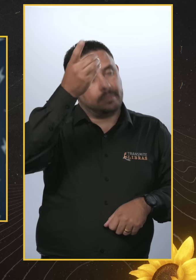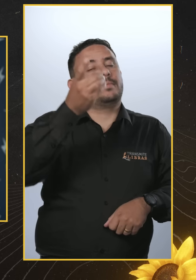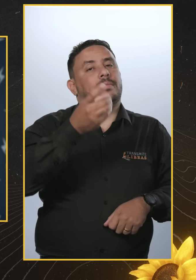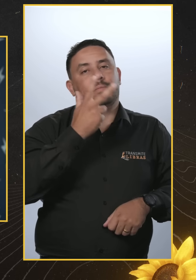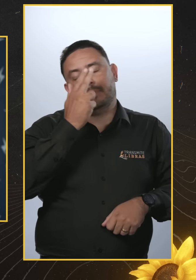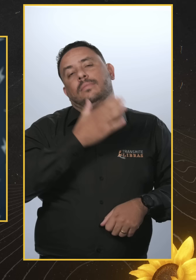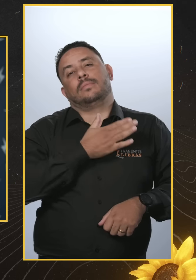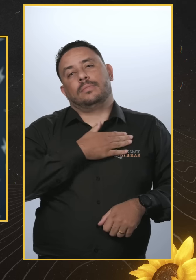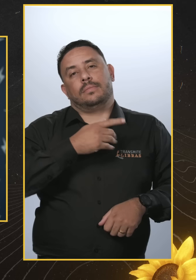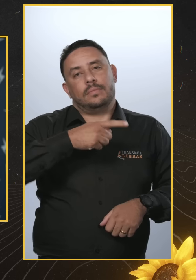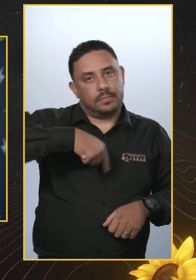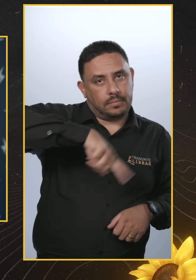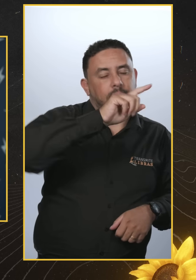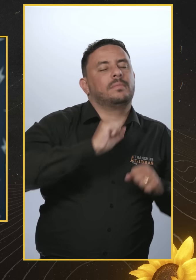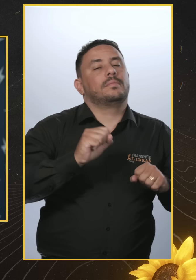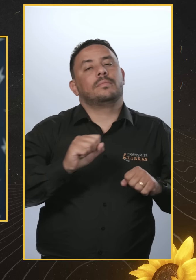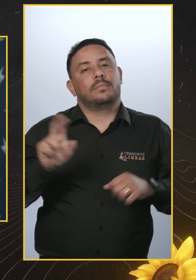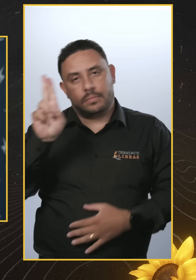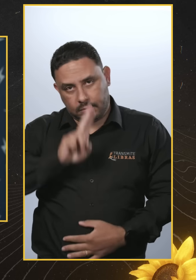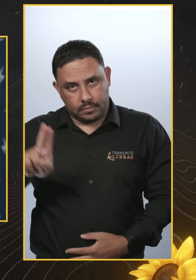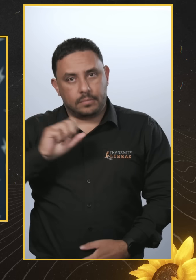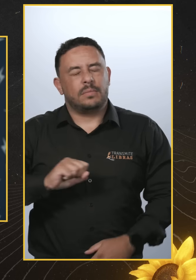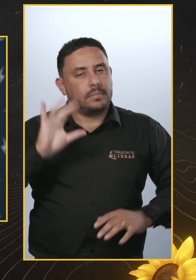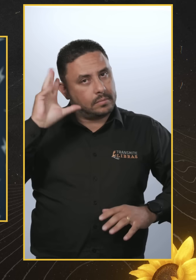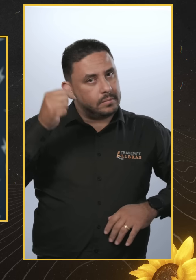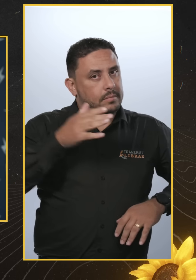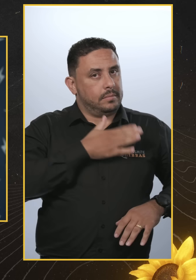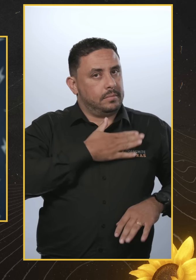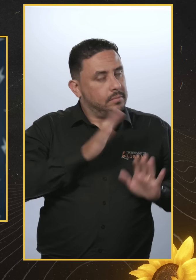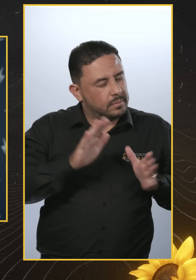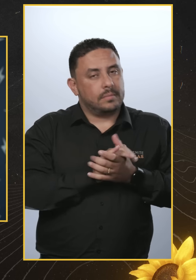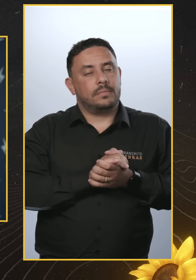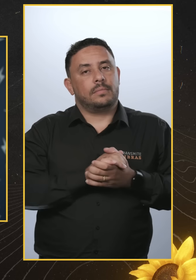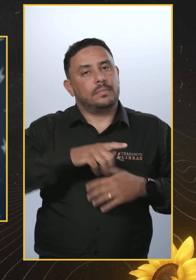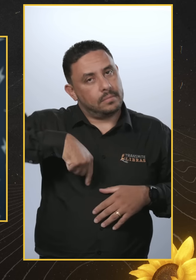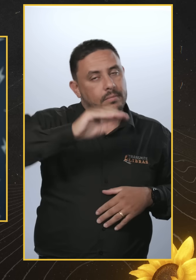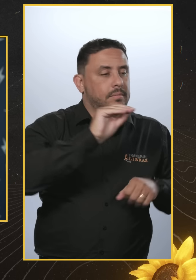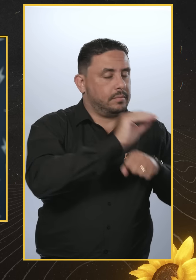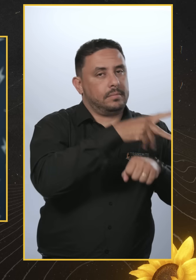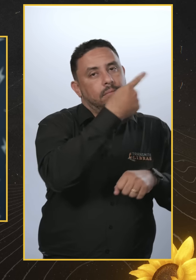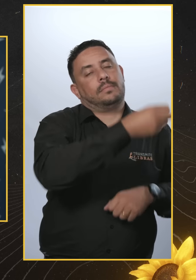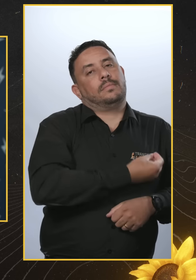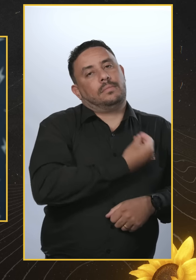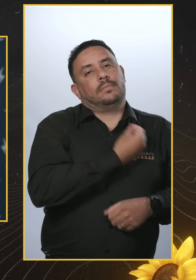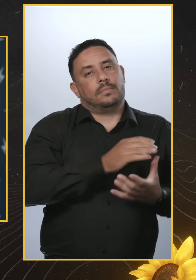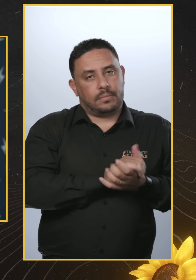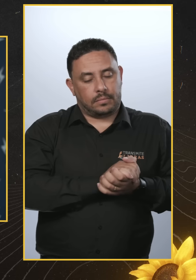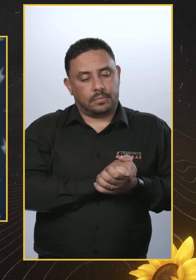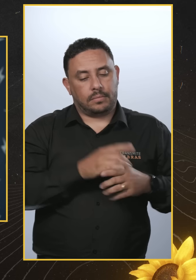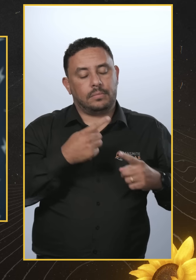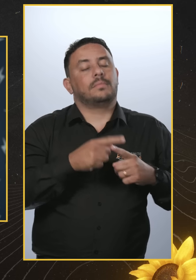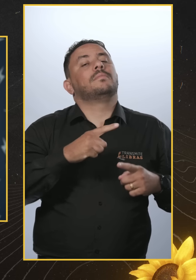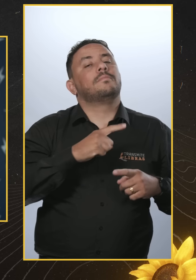parece que é minha vários sertanejos Ô posso usar essa frase na música tipo acha que é minha pô Vá cuidar de sua vida entendi por quê Porque tem um